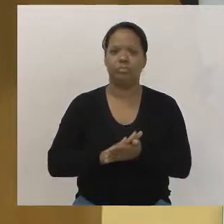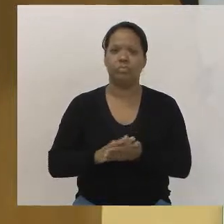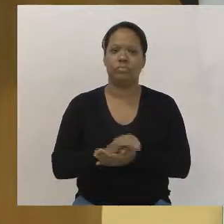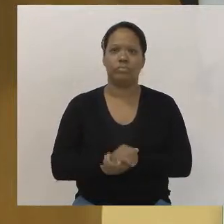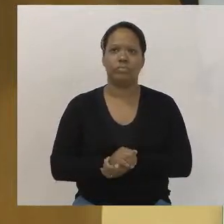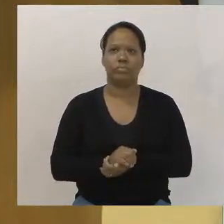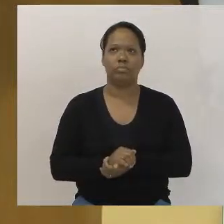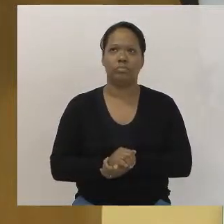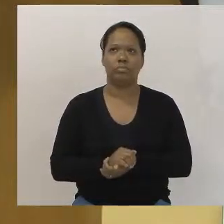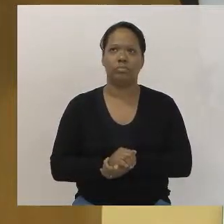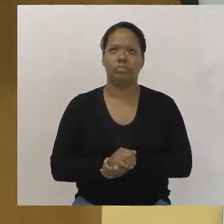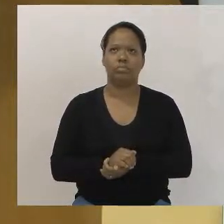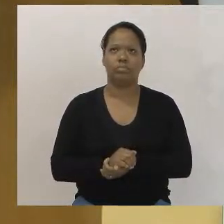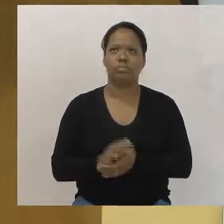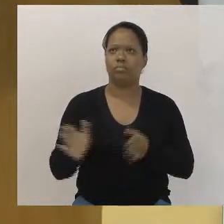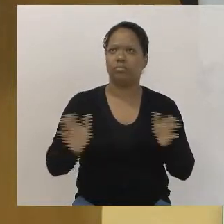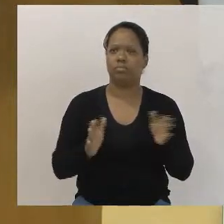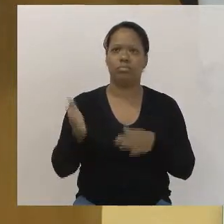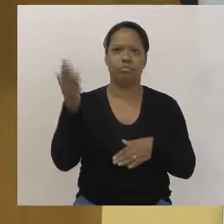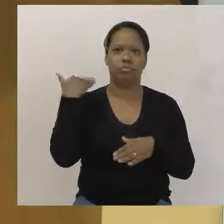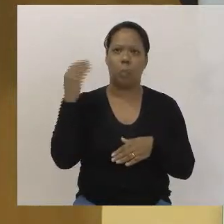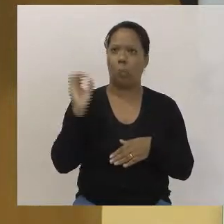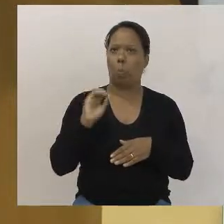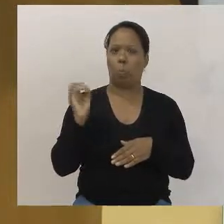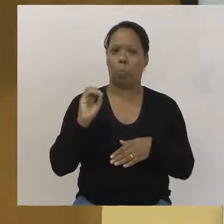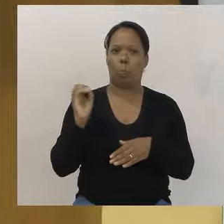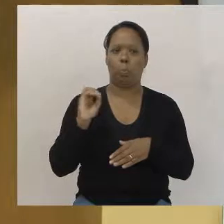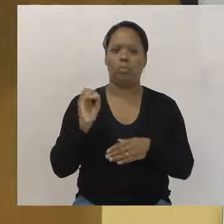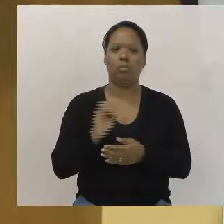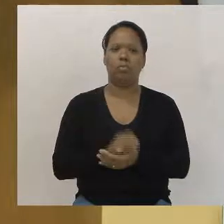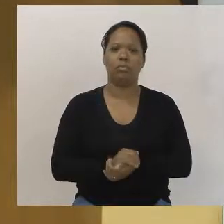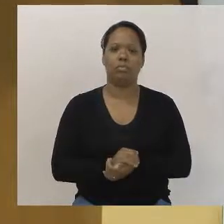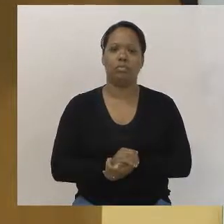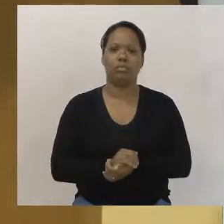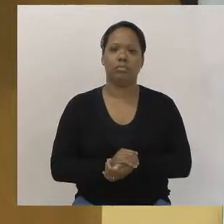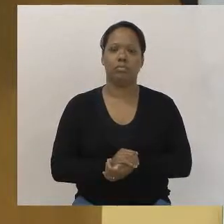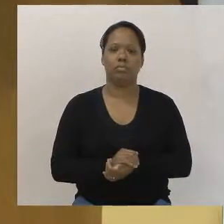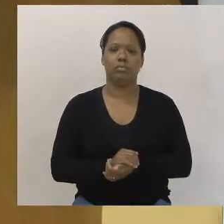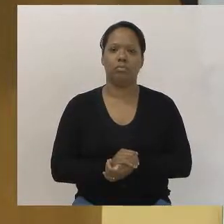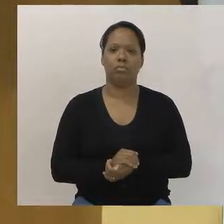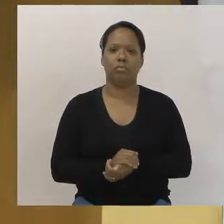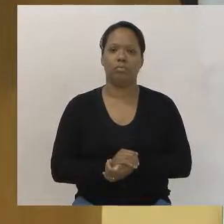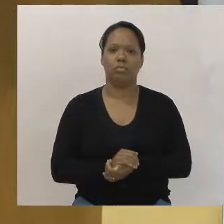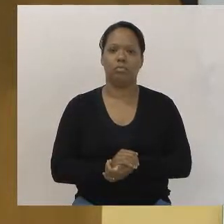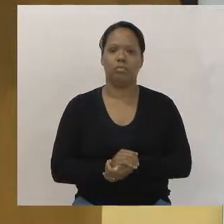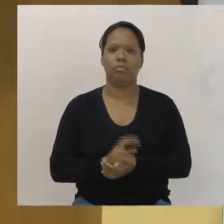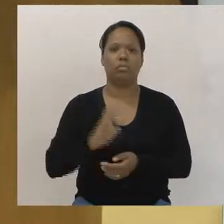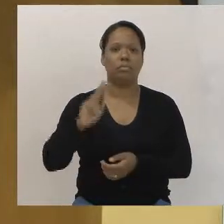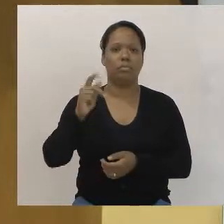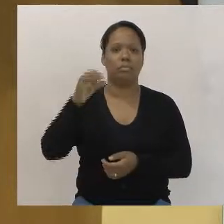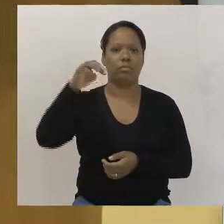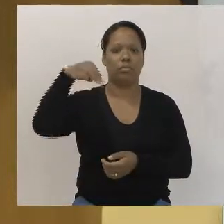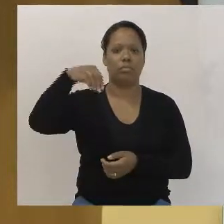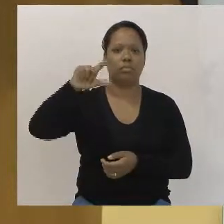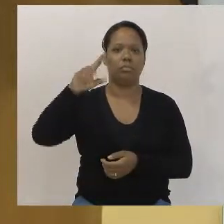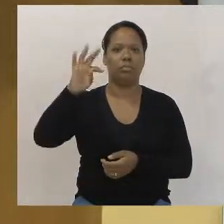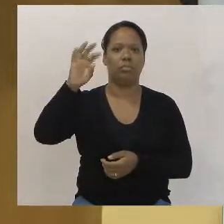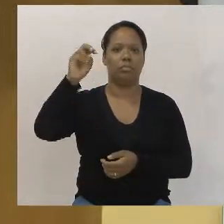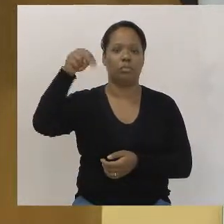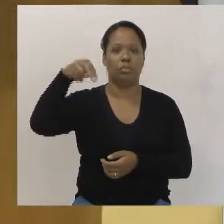da gestão passada quem aqui com hamilton ribeiro mota